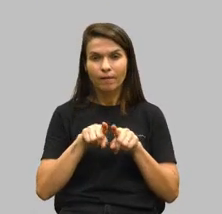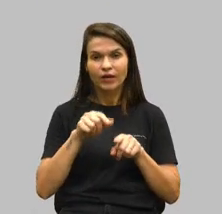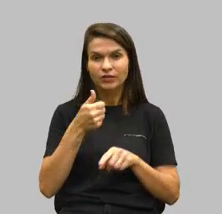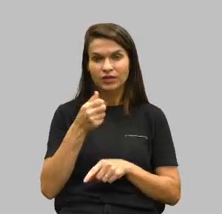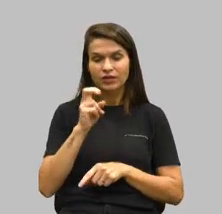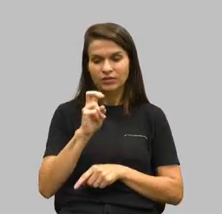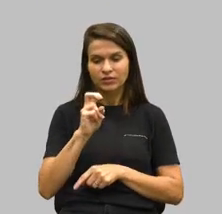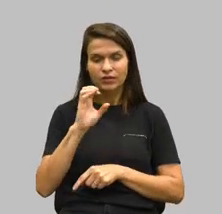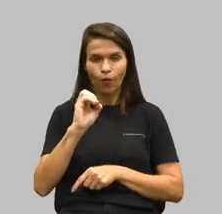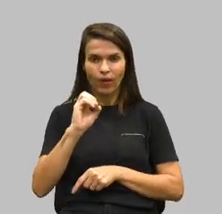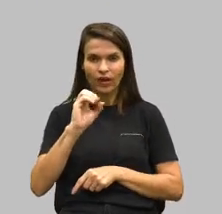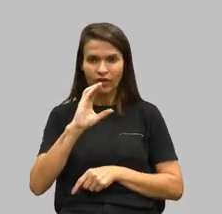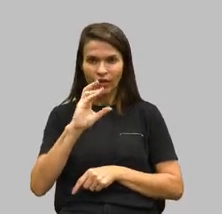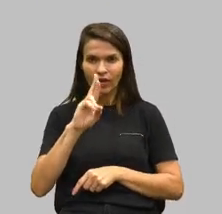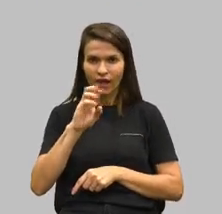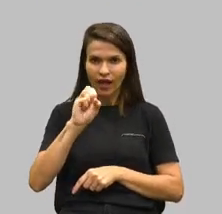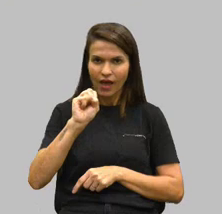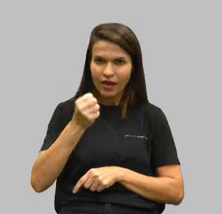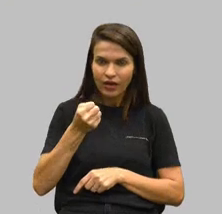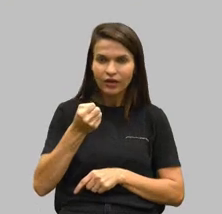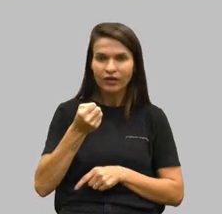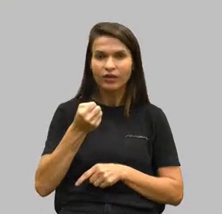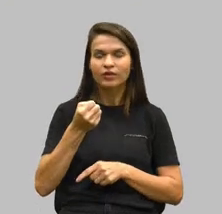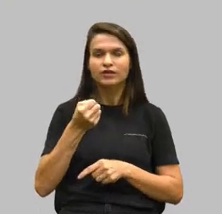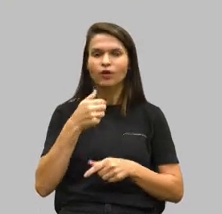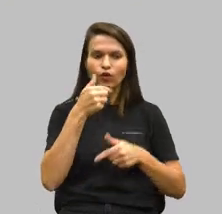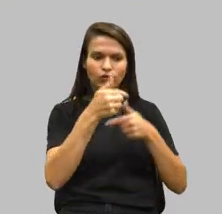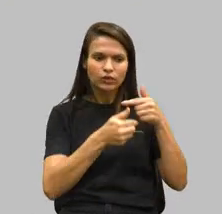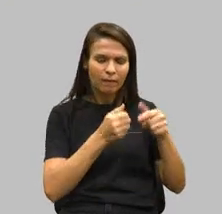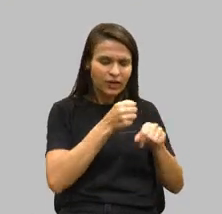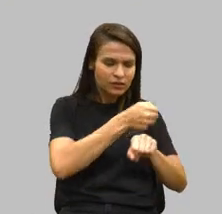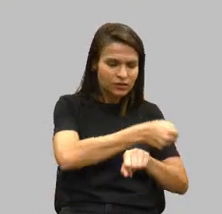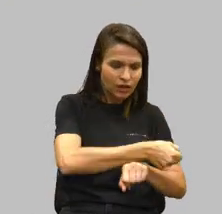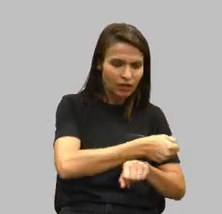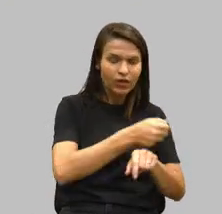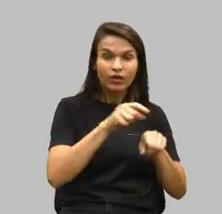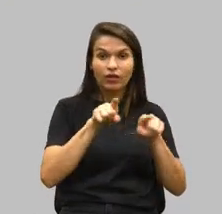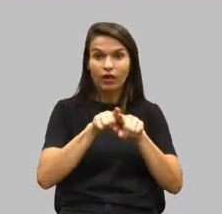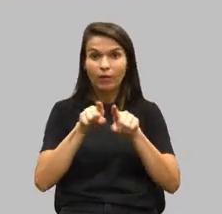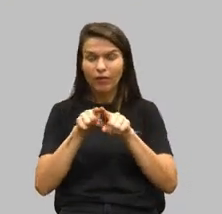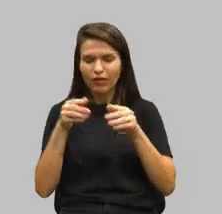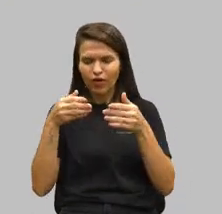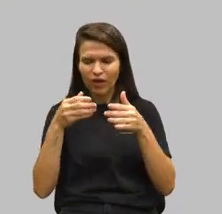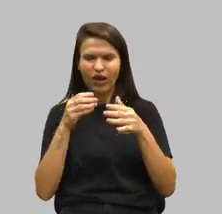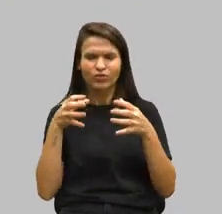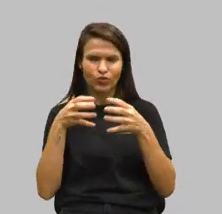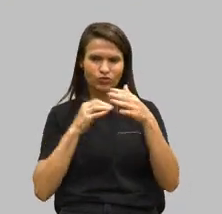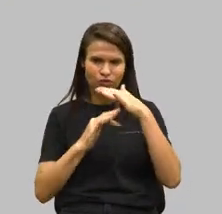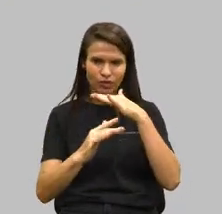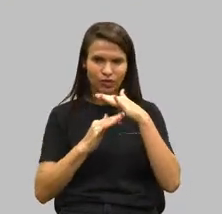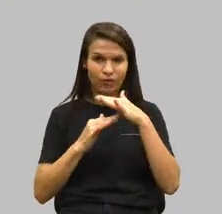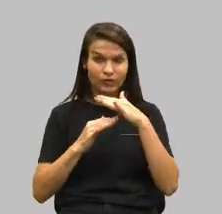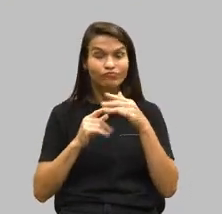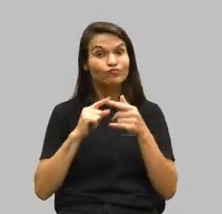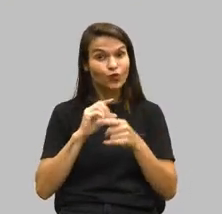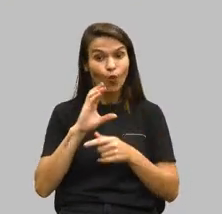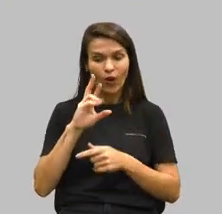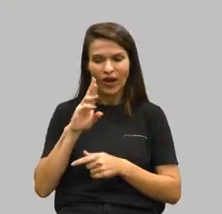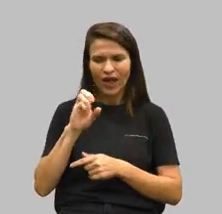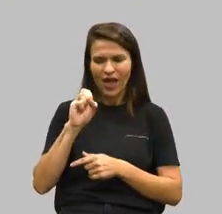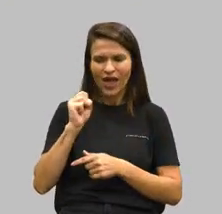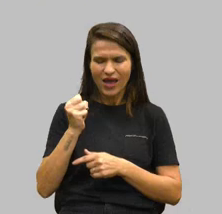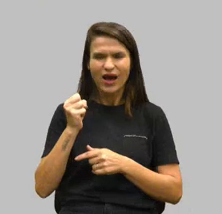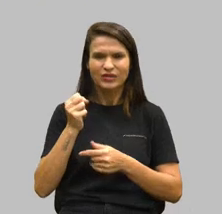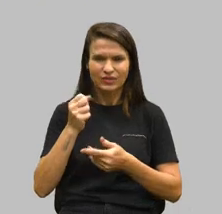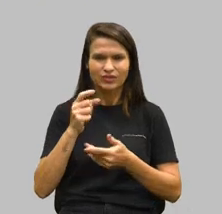creas porque tanto pro trabalho escravo e para migração o creso é fundamental gente os equipamentos que